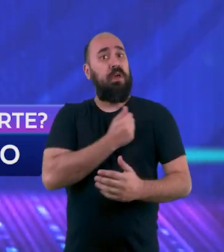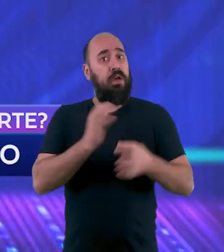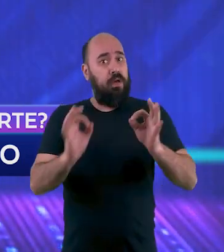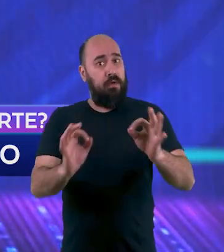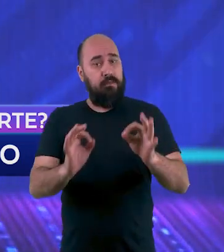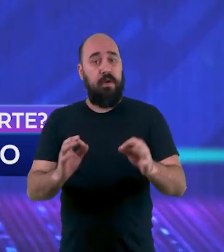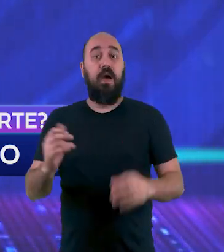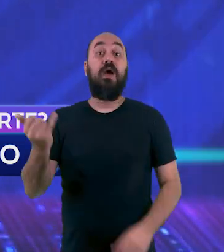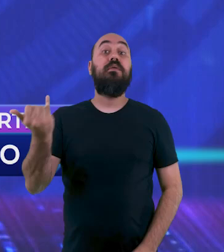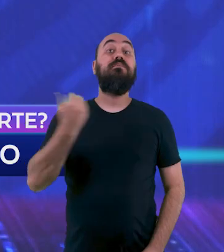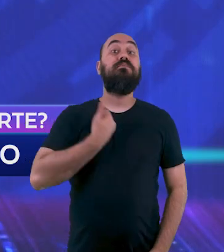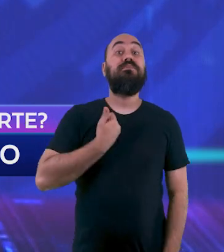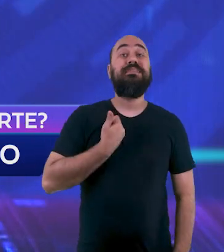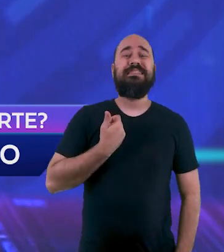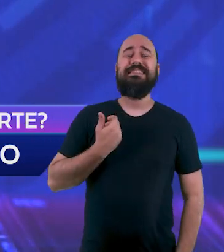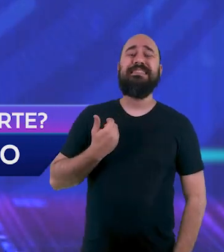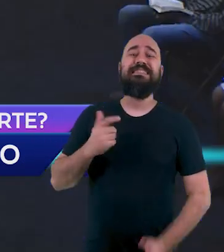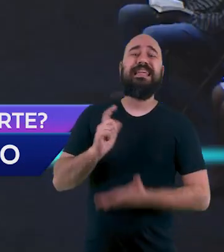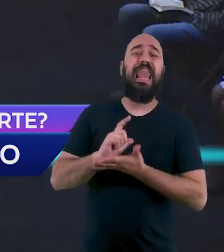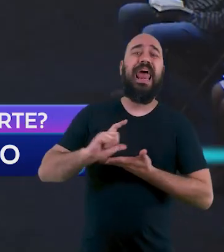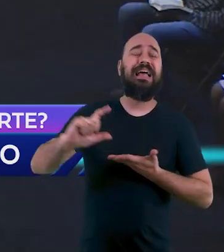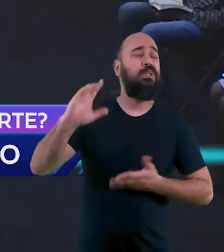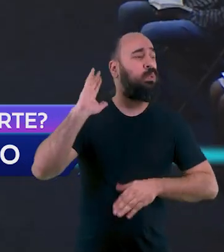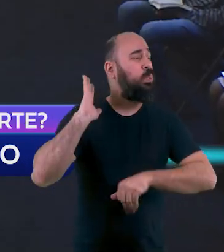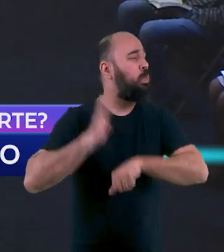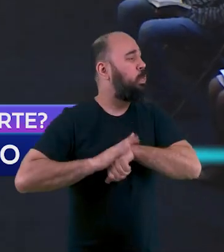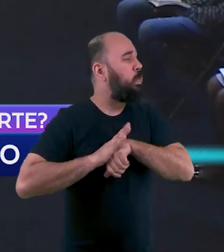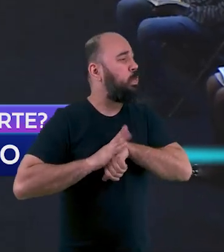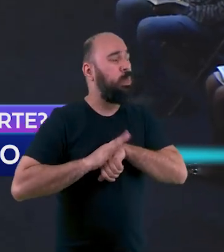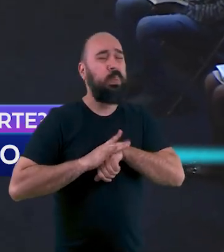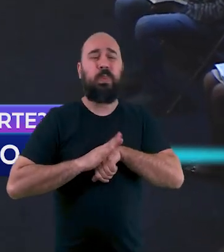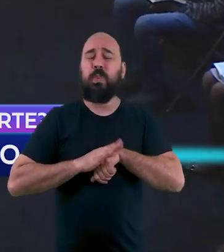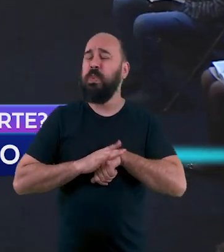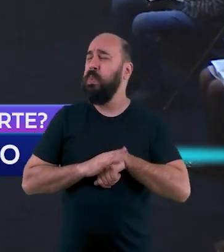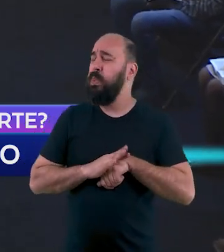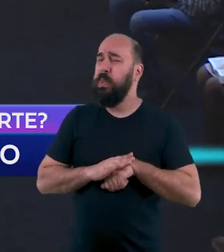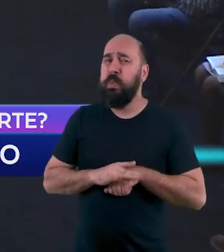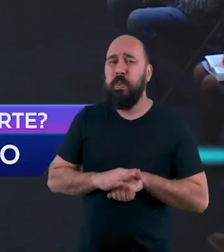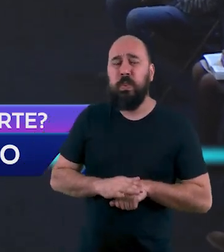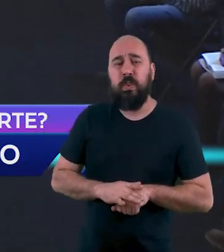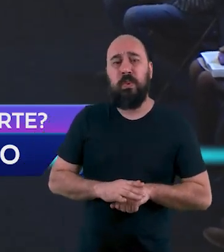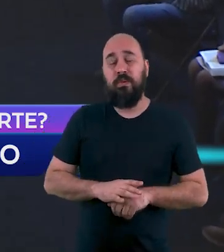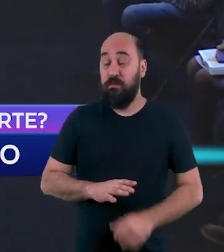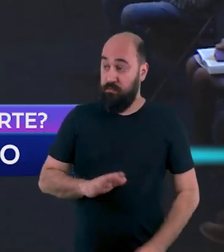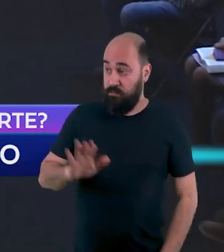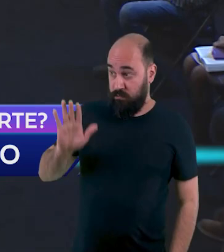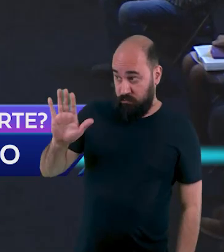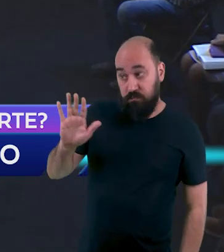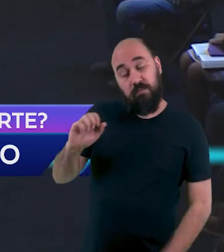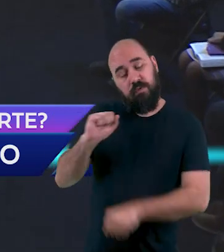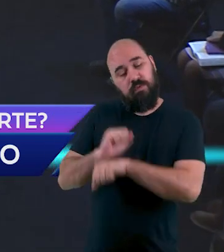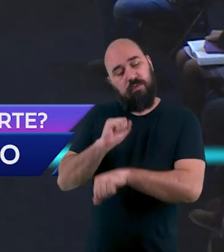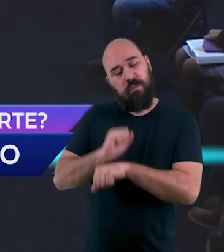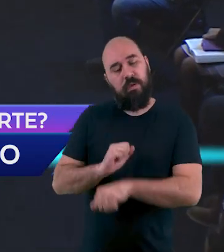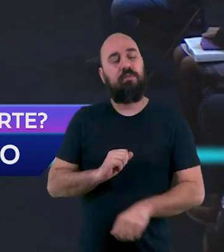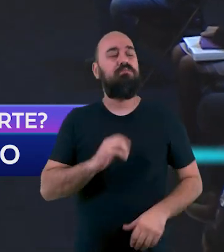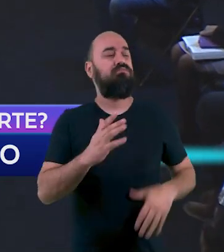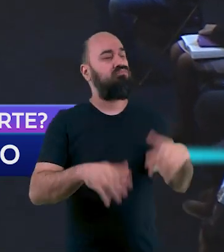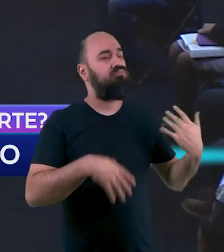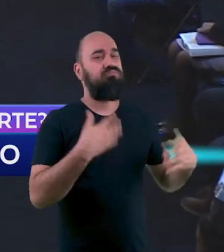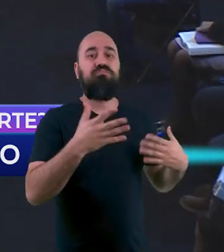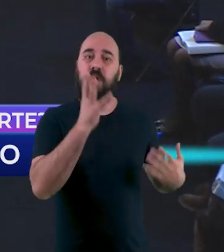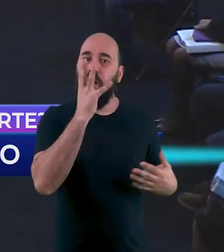o Lázaro estava muito doente. Jesus espera e então fala para os discípulos: agora é hora de ir lá onde estava Lázaro.